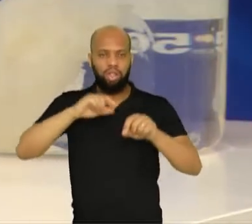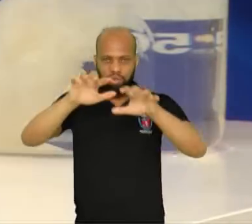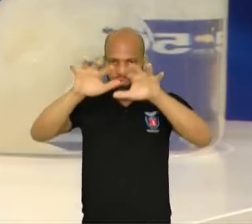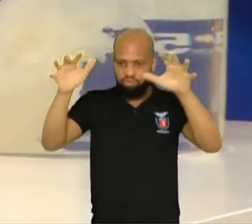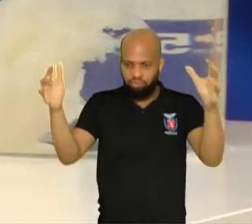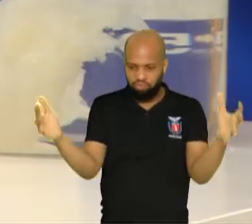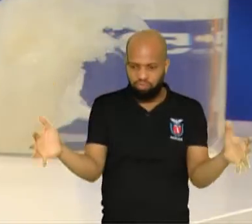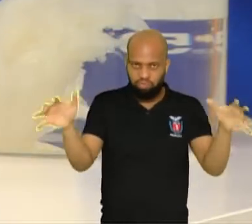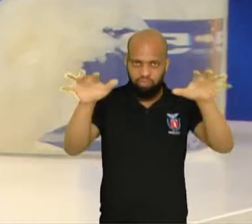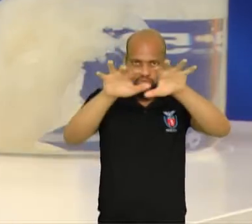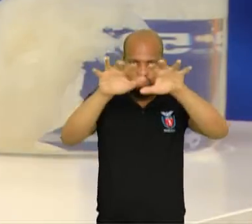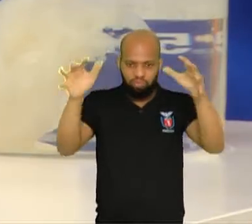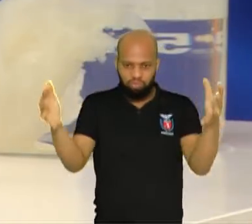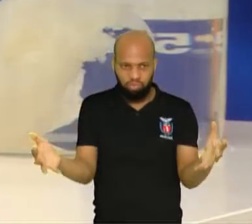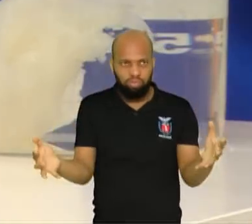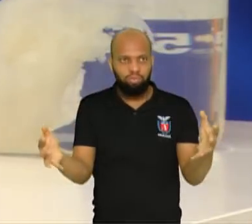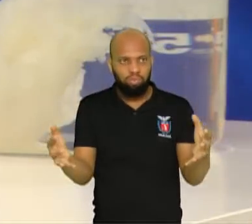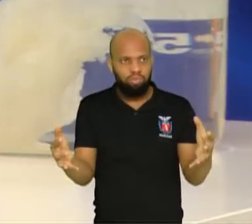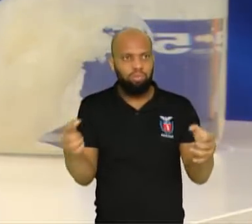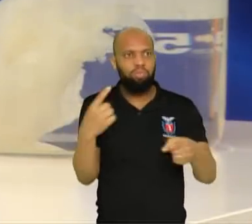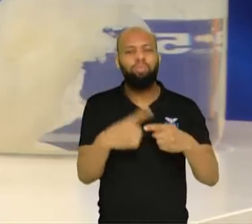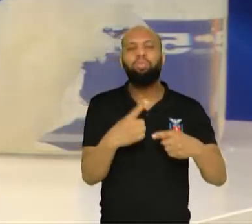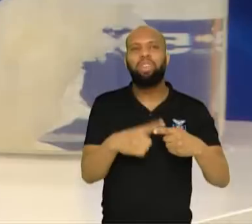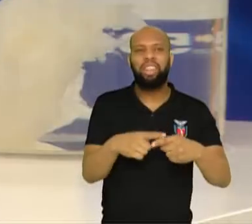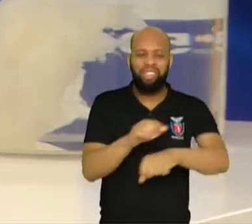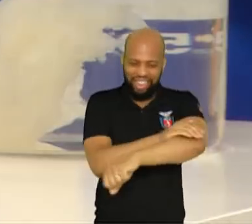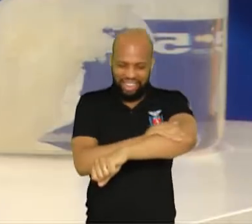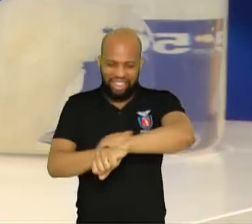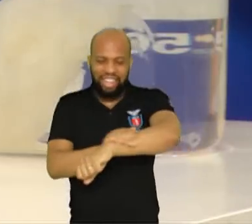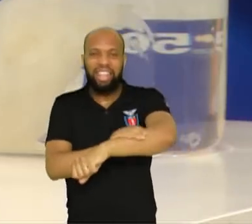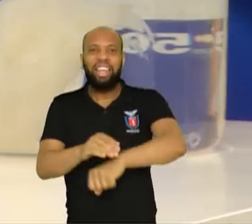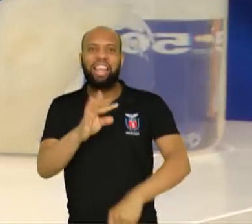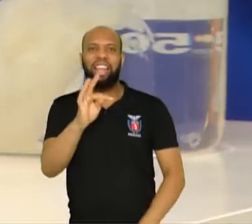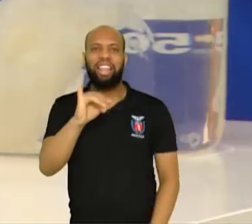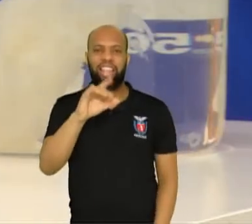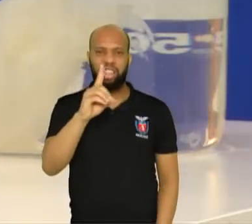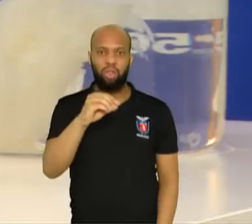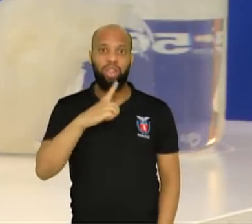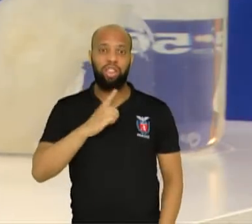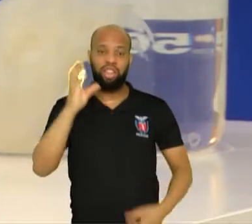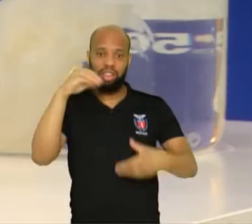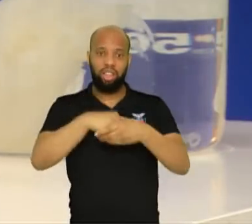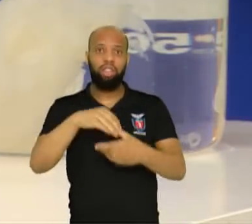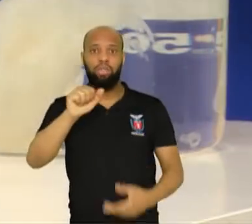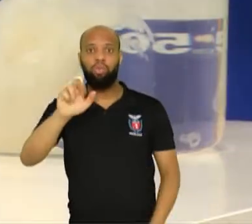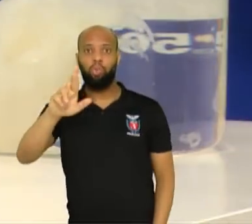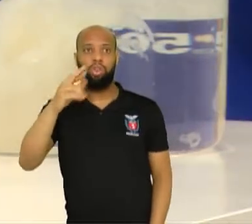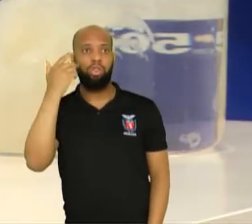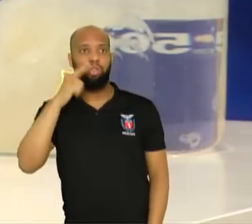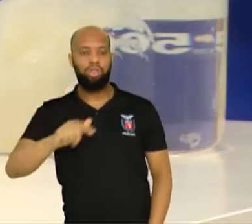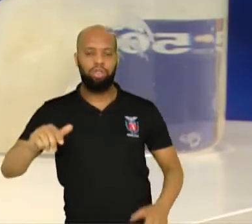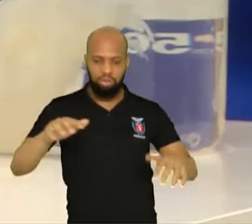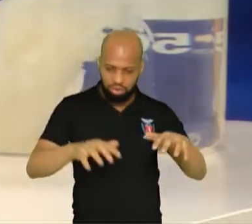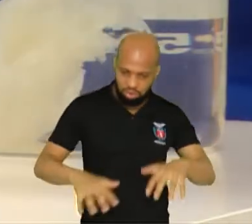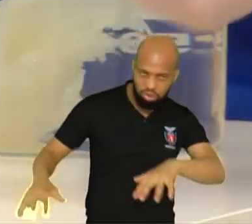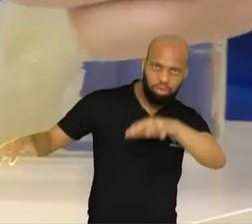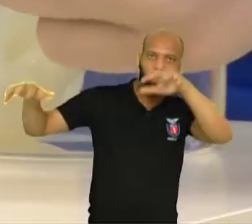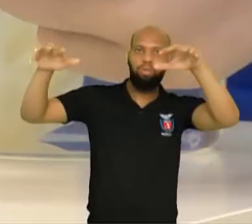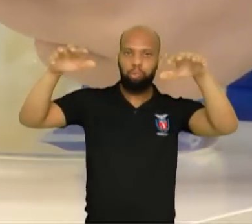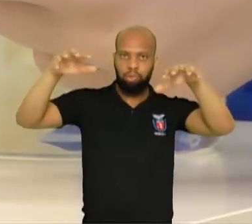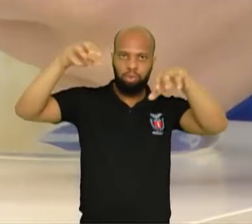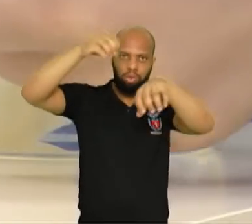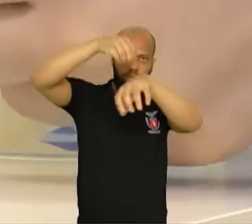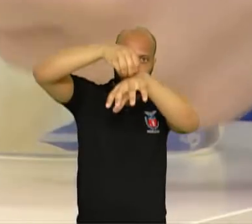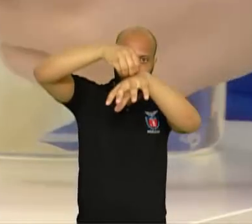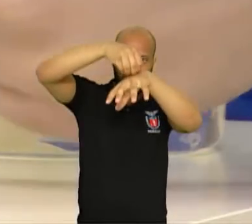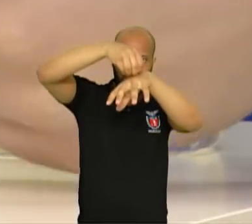cima, que é uma projeção do tecido dela, onde tem ar, que ela usa para ficar suspensa em cima da água. E